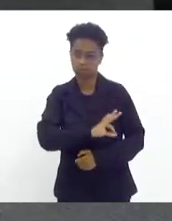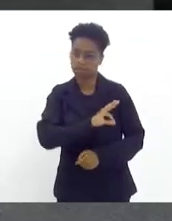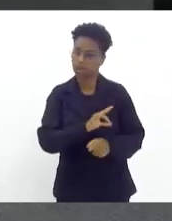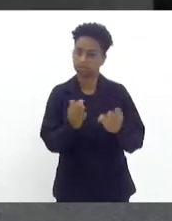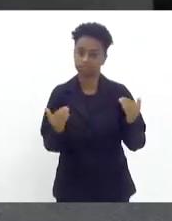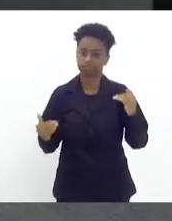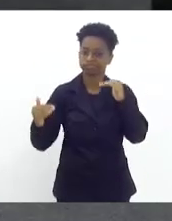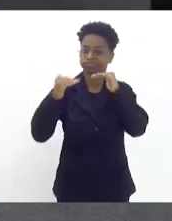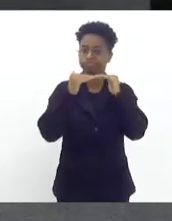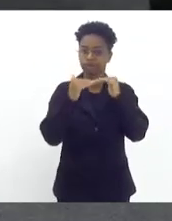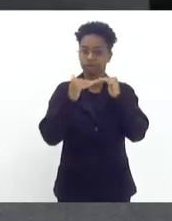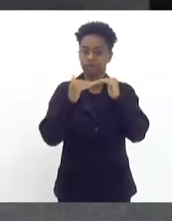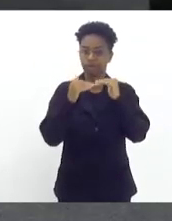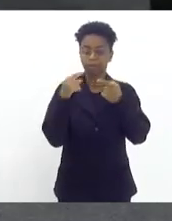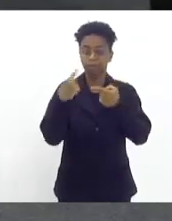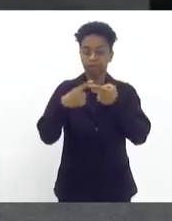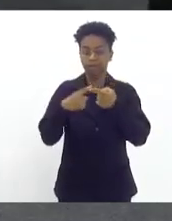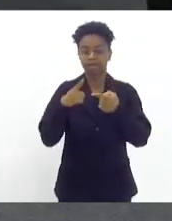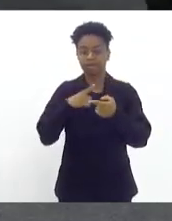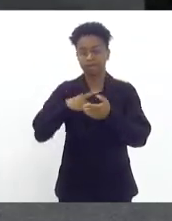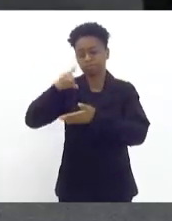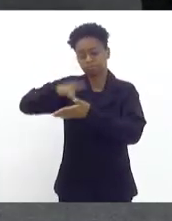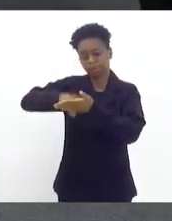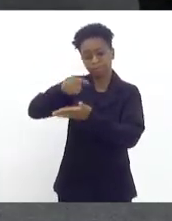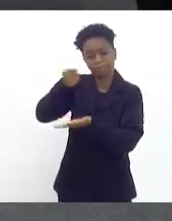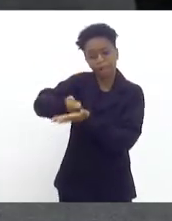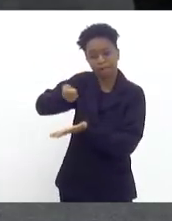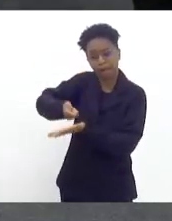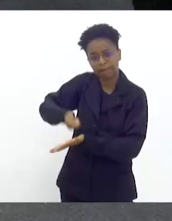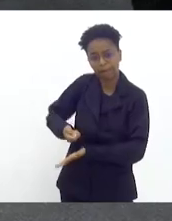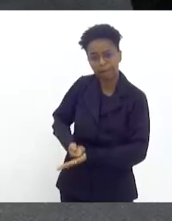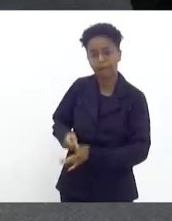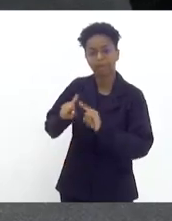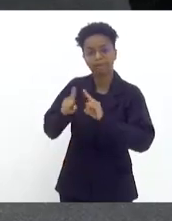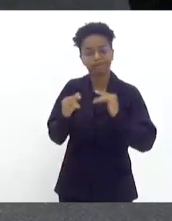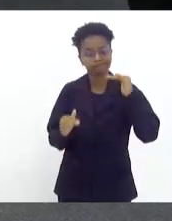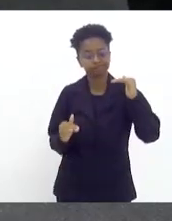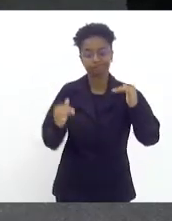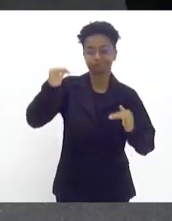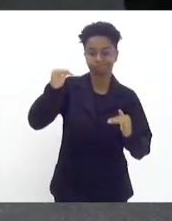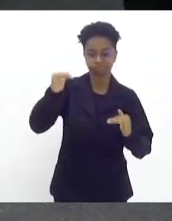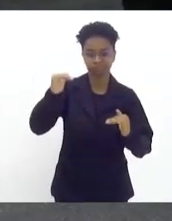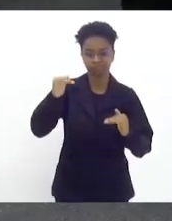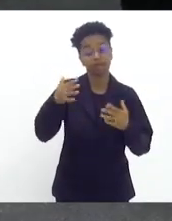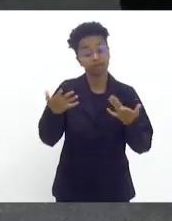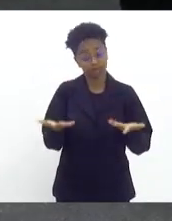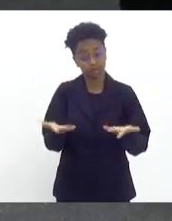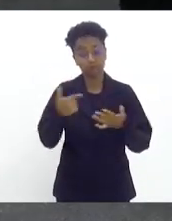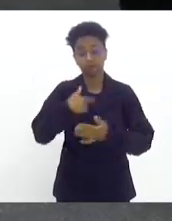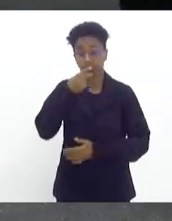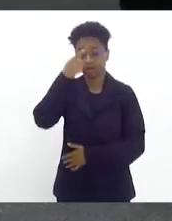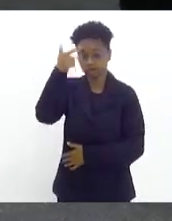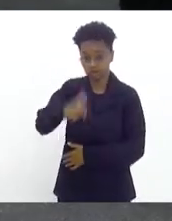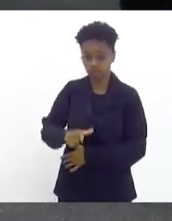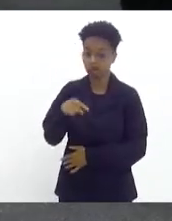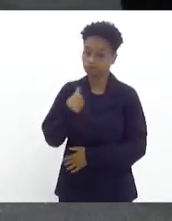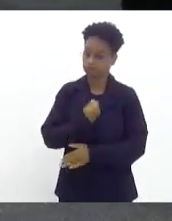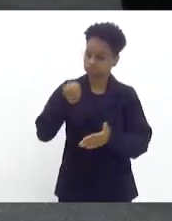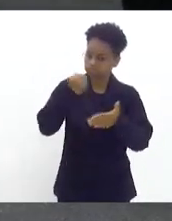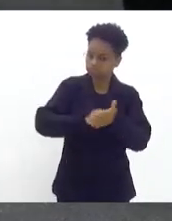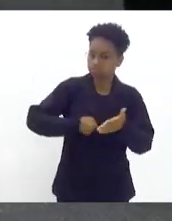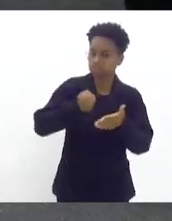equiparam os seus vencimentos ao piso Nacional do magistério Então queria reafirmar a luta